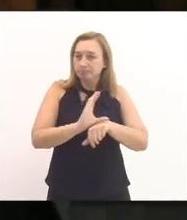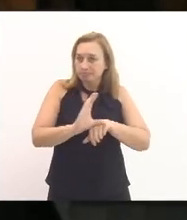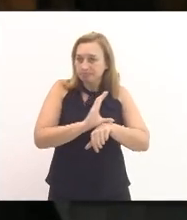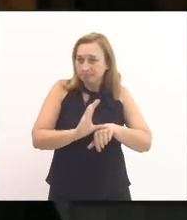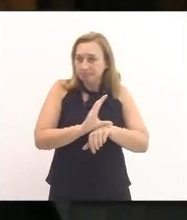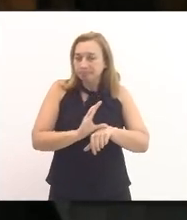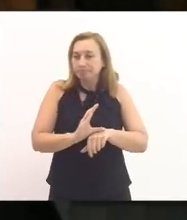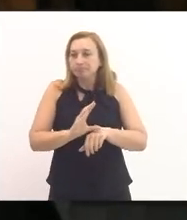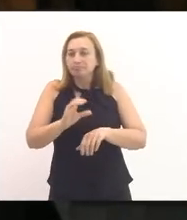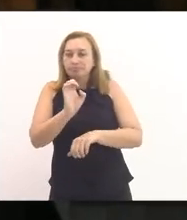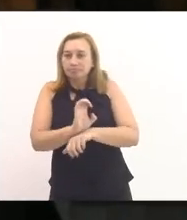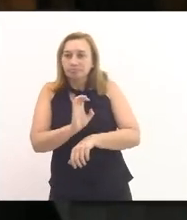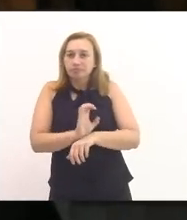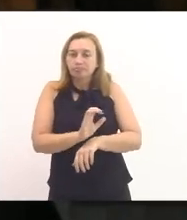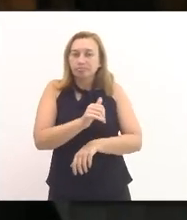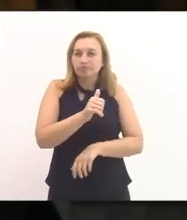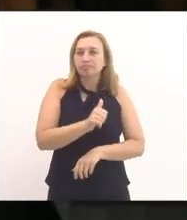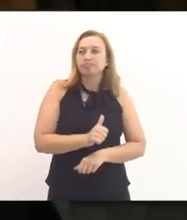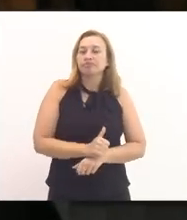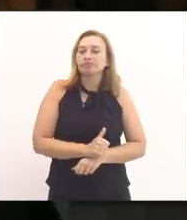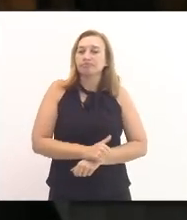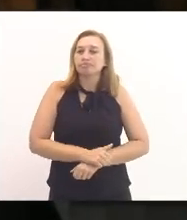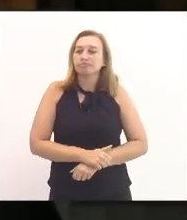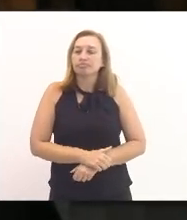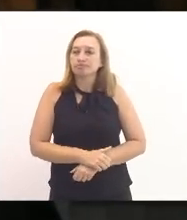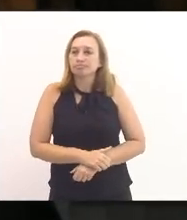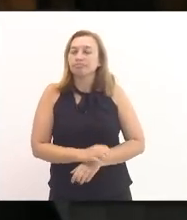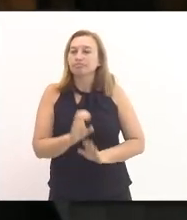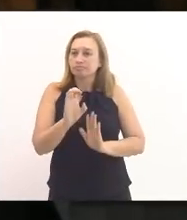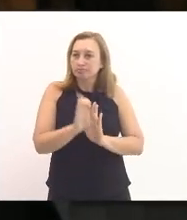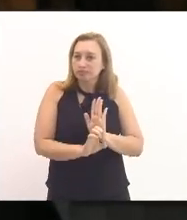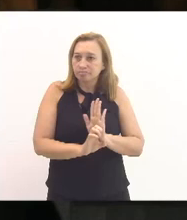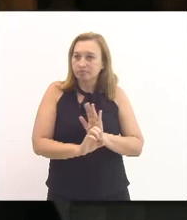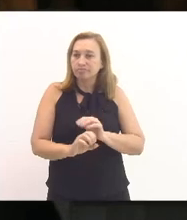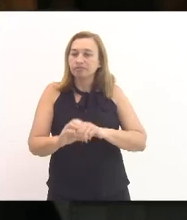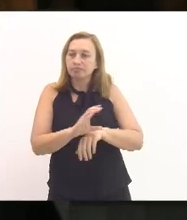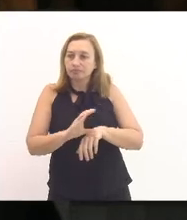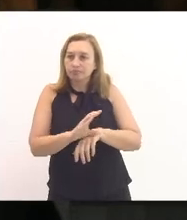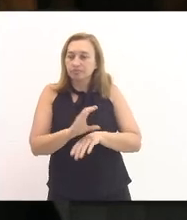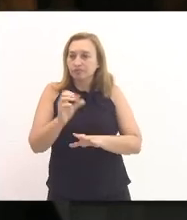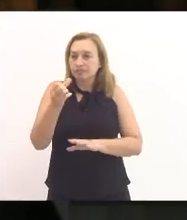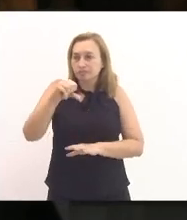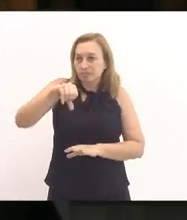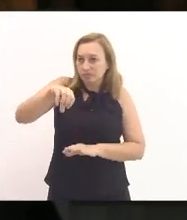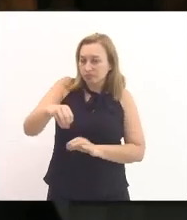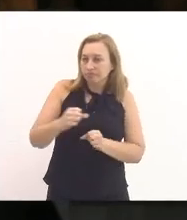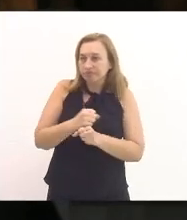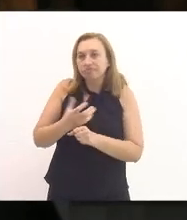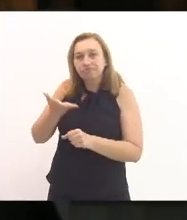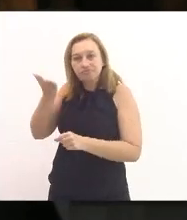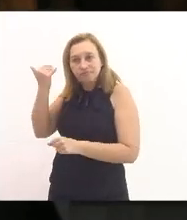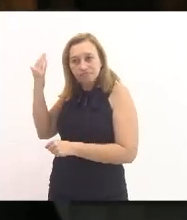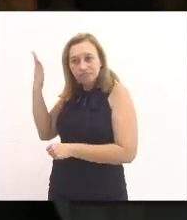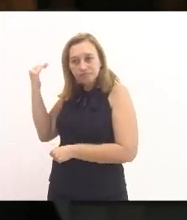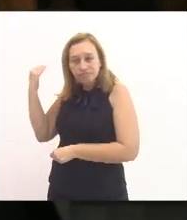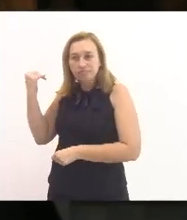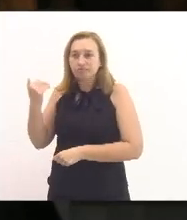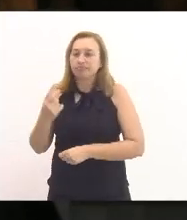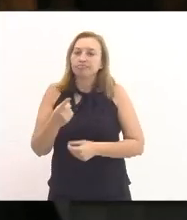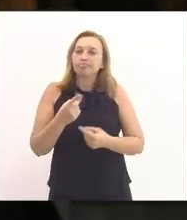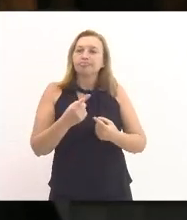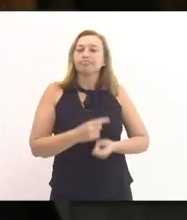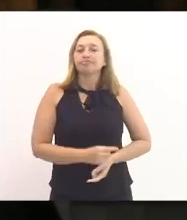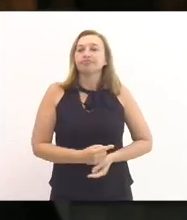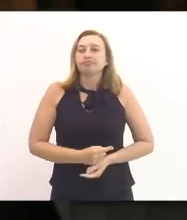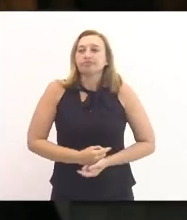do Estado Arthur 84 parágrafo único e na emenda condicional 90 do ano passado no ato das disposições